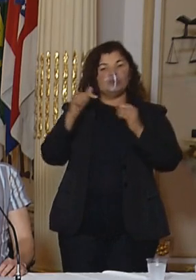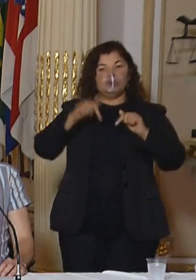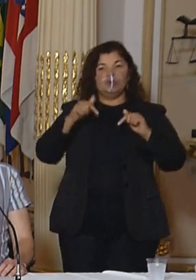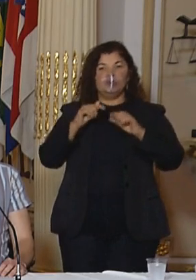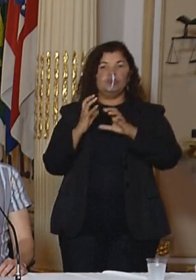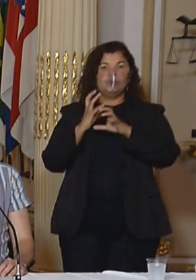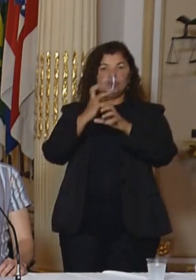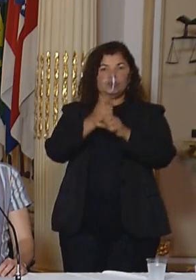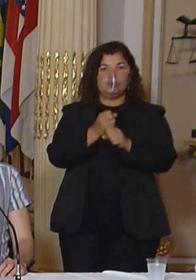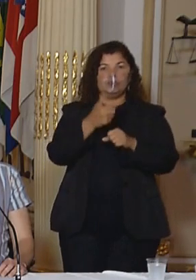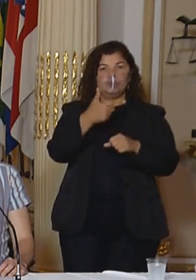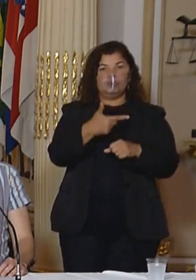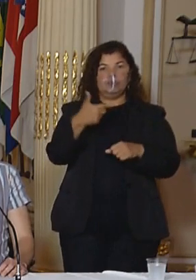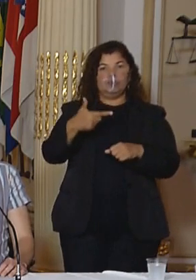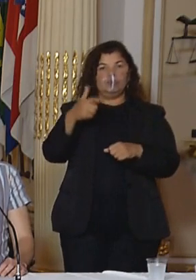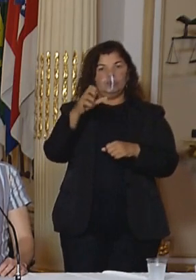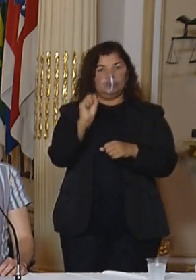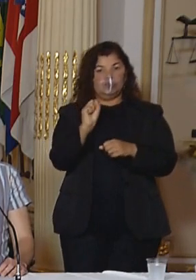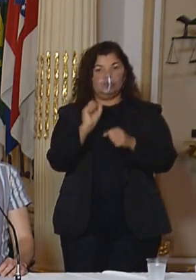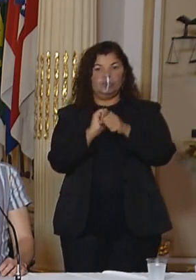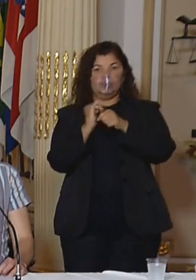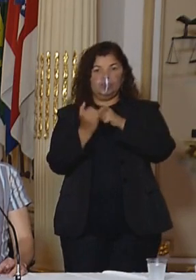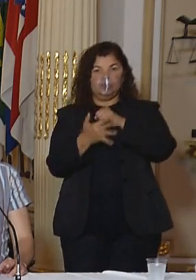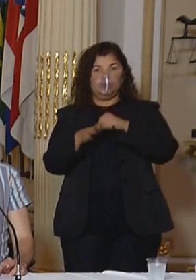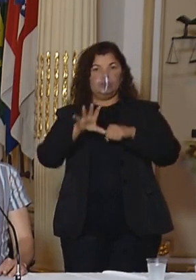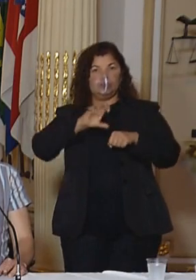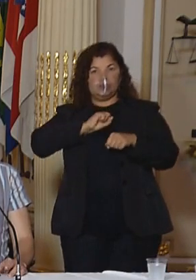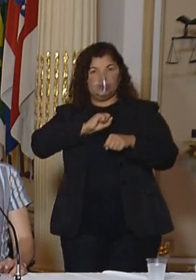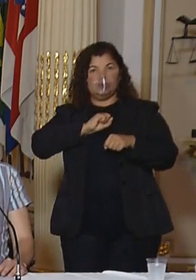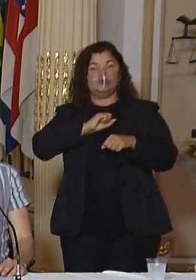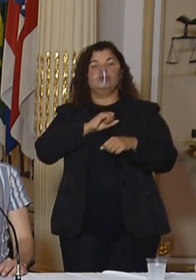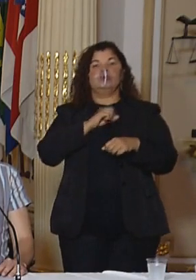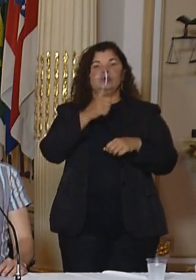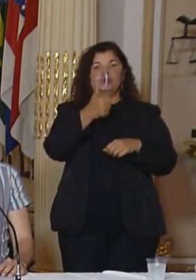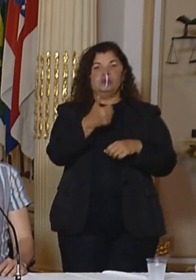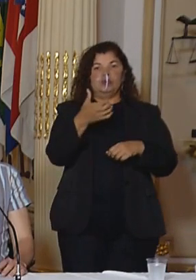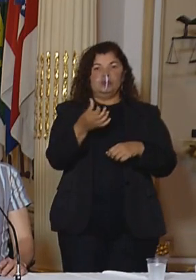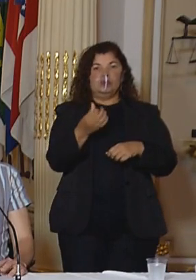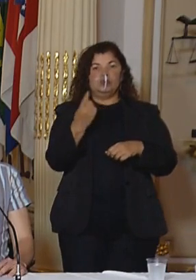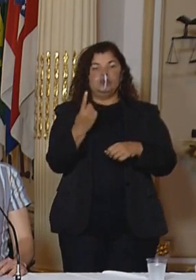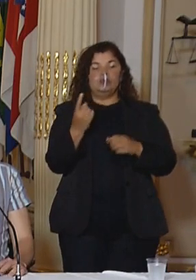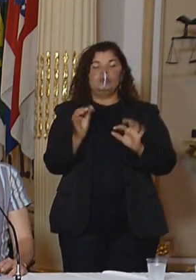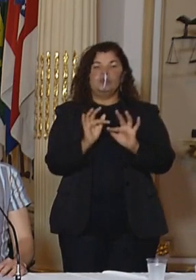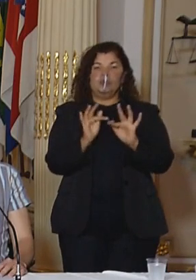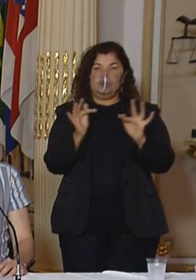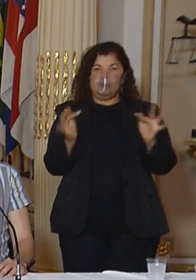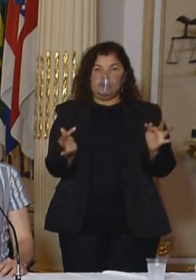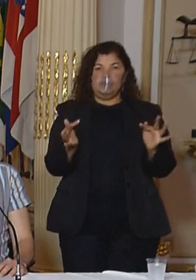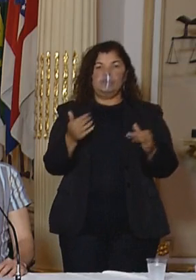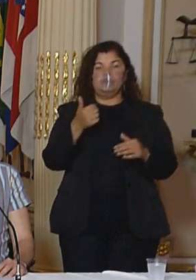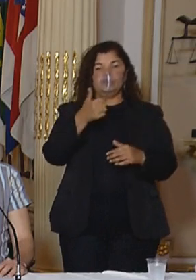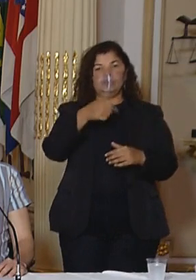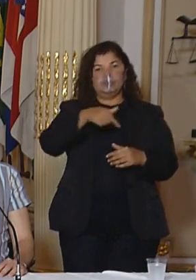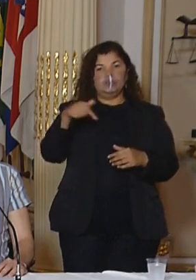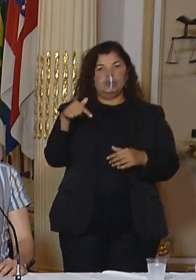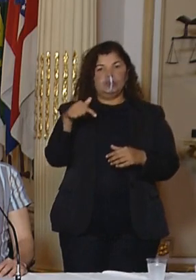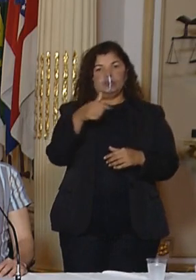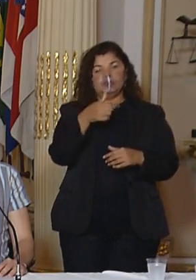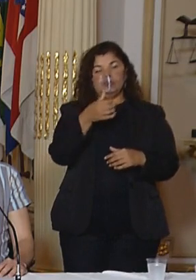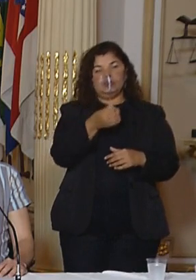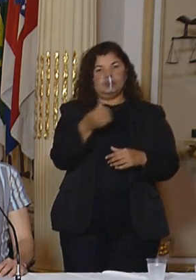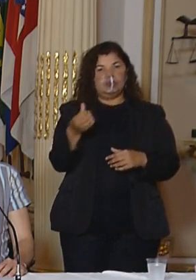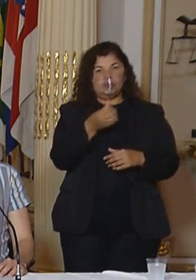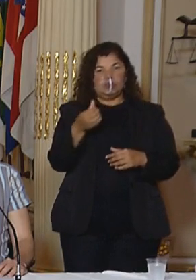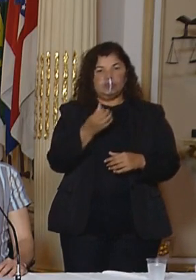né, 228 casos novos, sendo 161 casos leves e 67 casos de